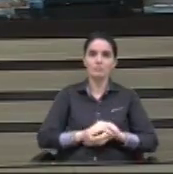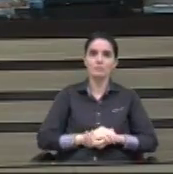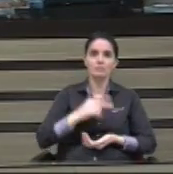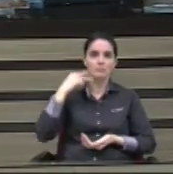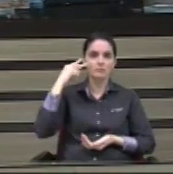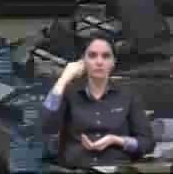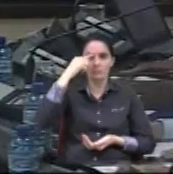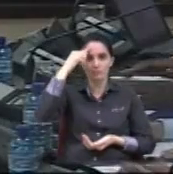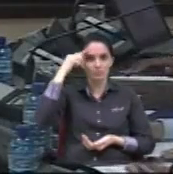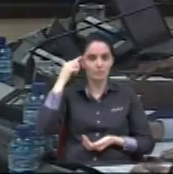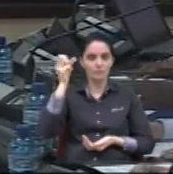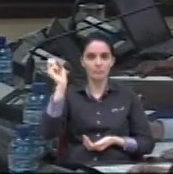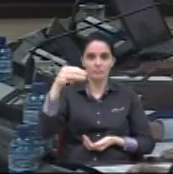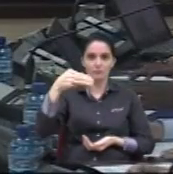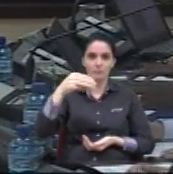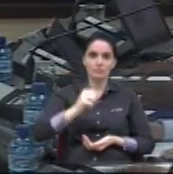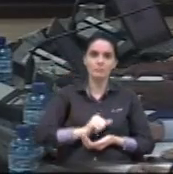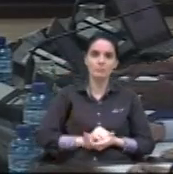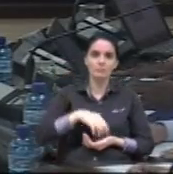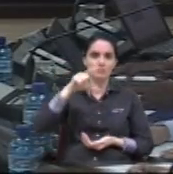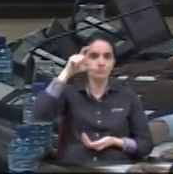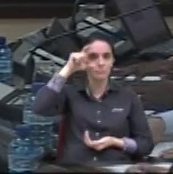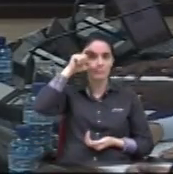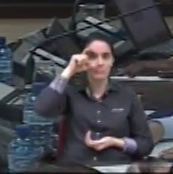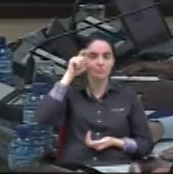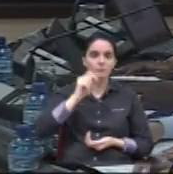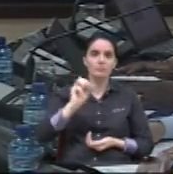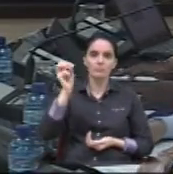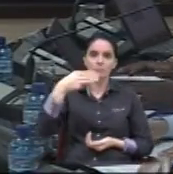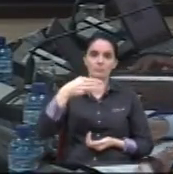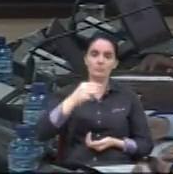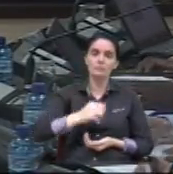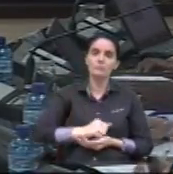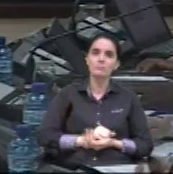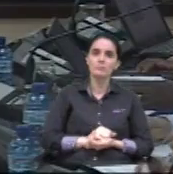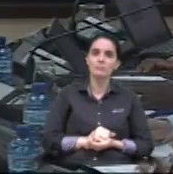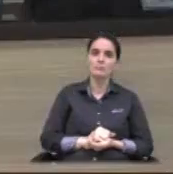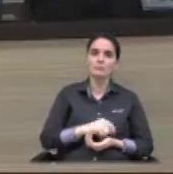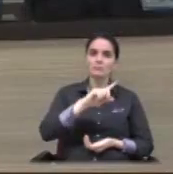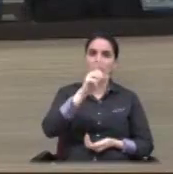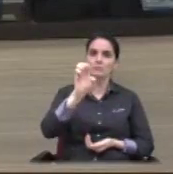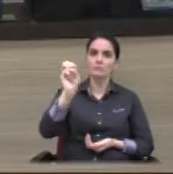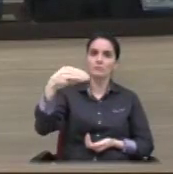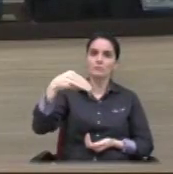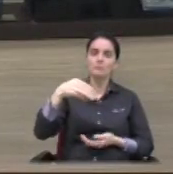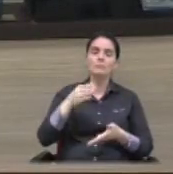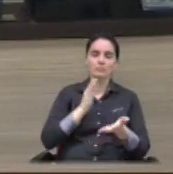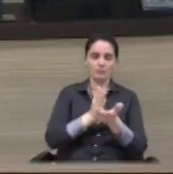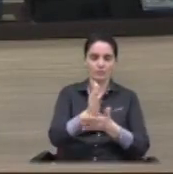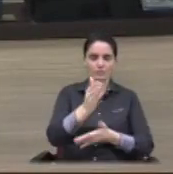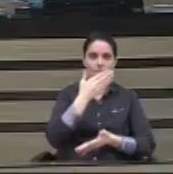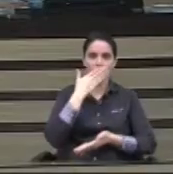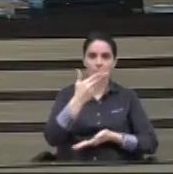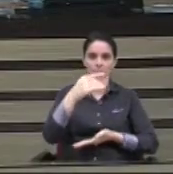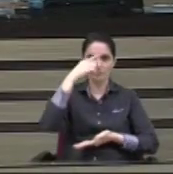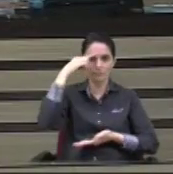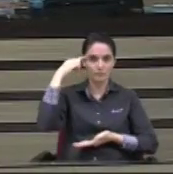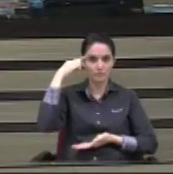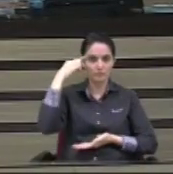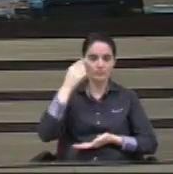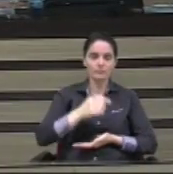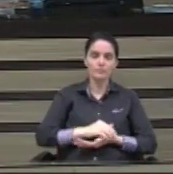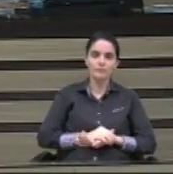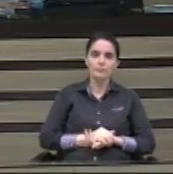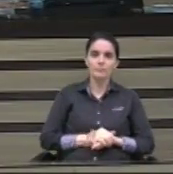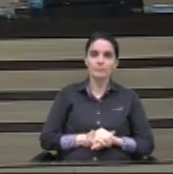Wilson Nunes Cerqueira. Sim. Vereador Farid. Sim. Vereador Zé Damix. Sim. Aprovado o requerimento do vereador Dr.